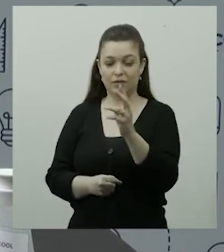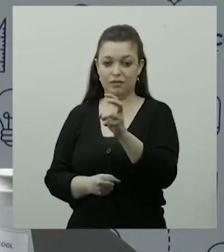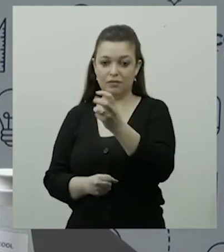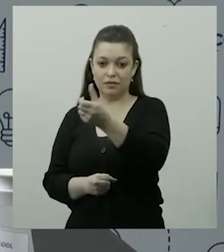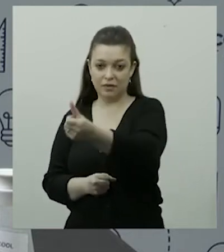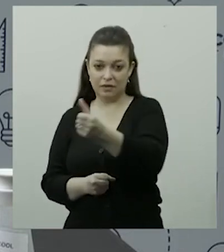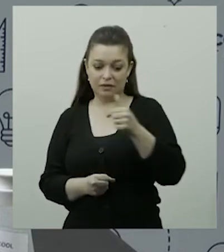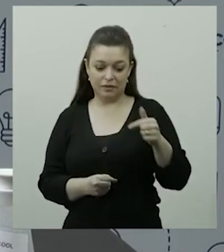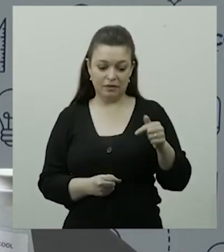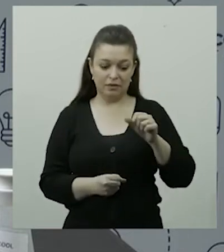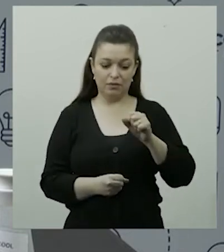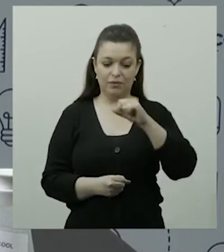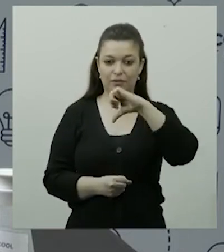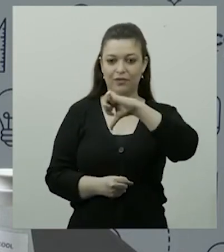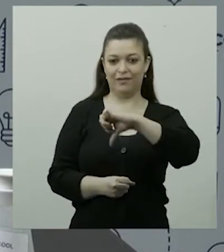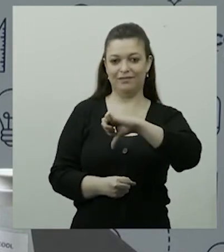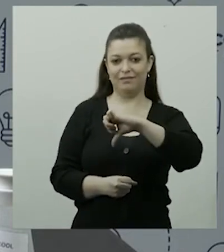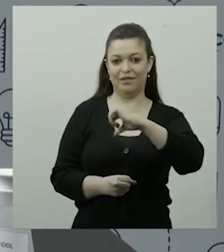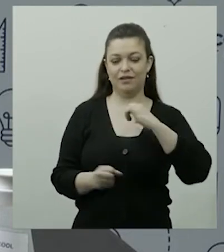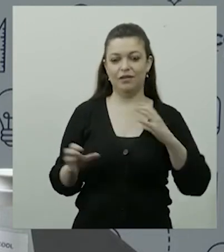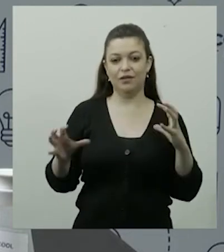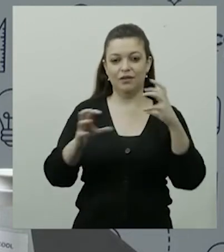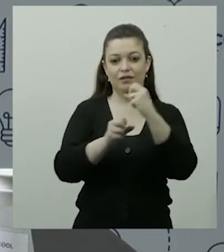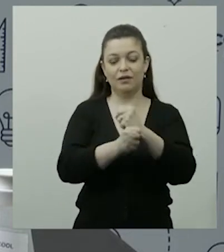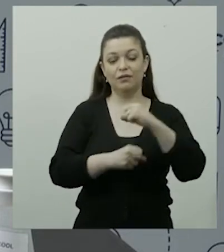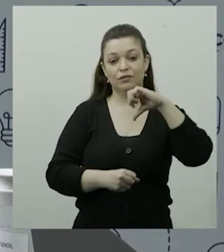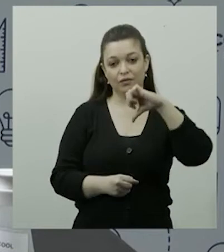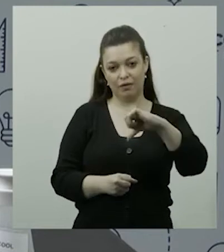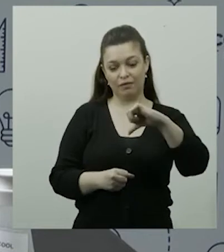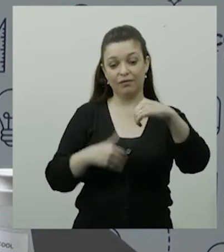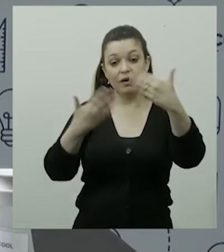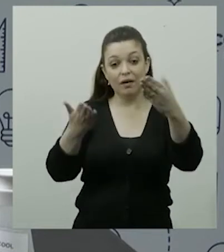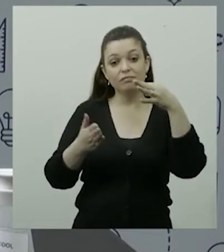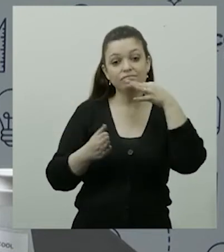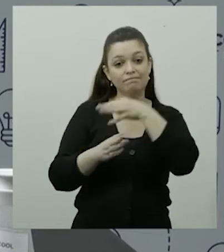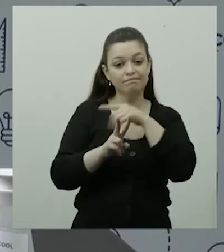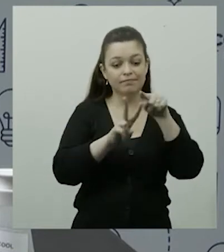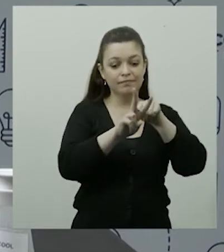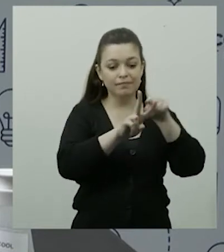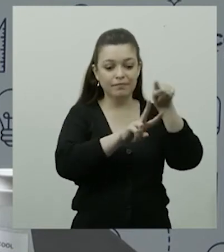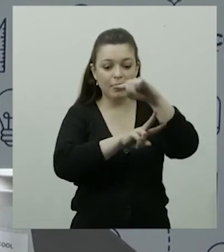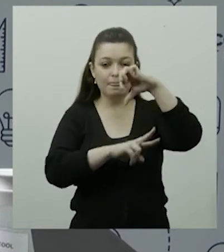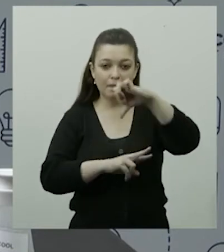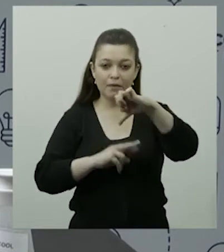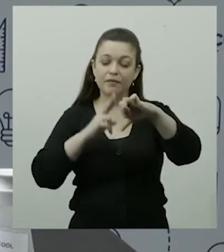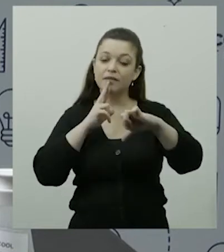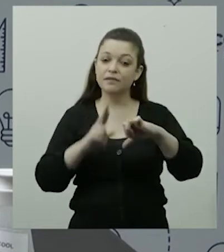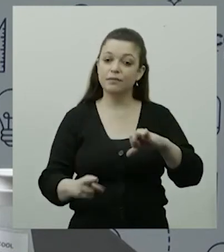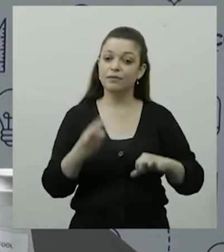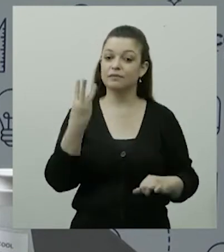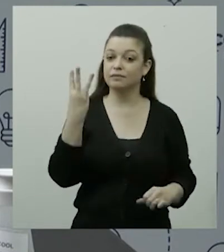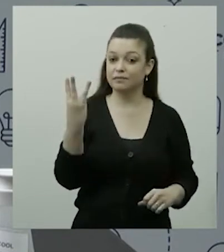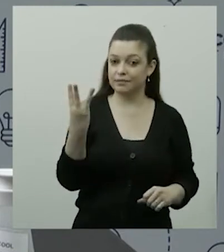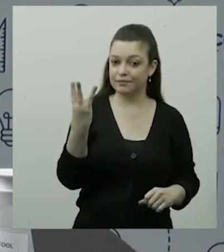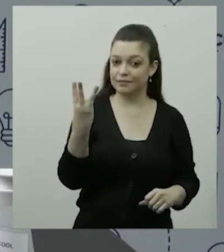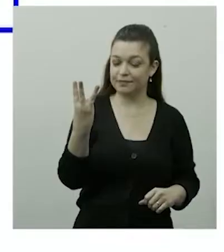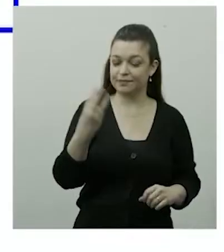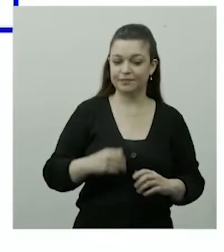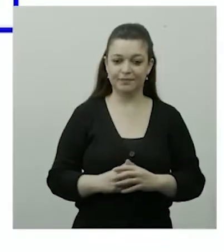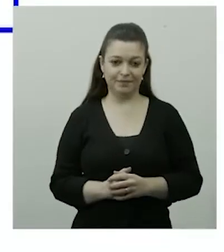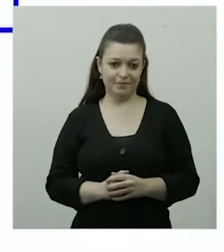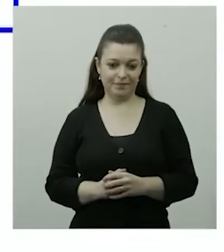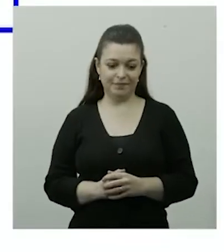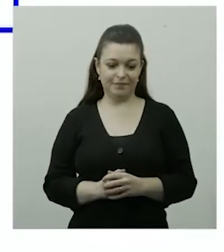7, 8, 9. Então, a raiz quadrada de 9 é 3. E daí já